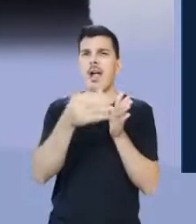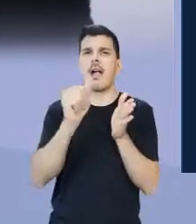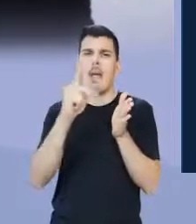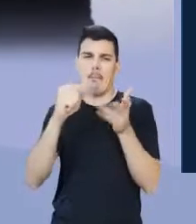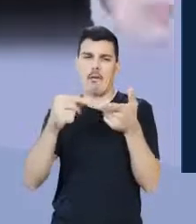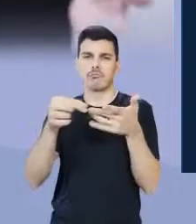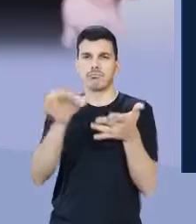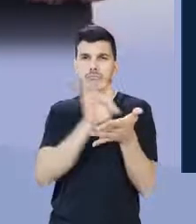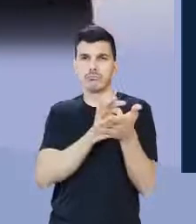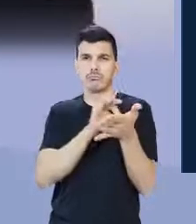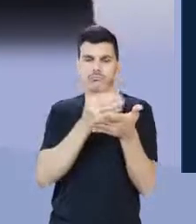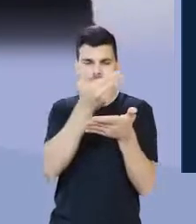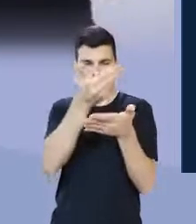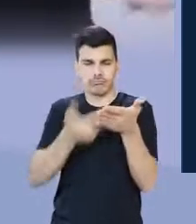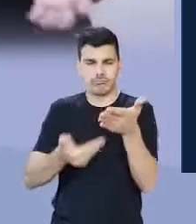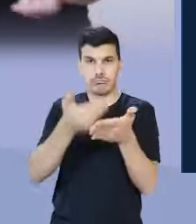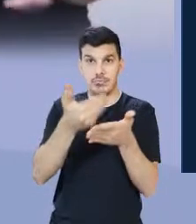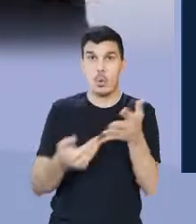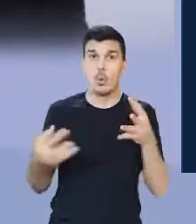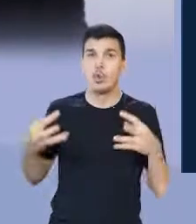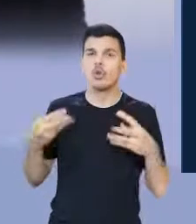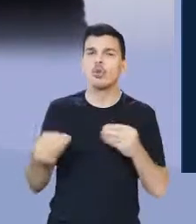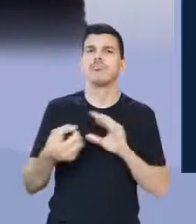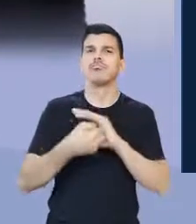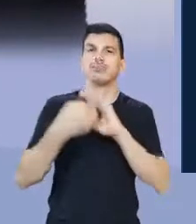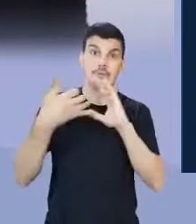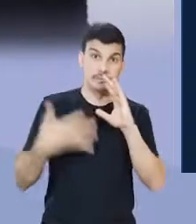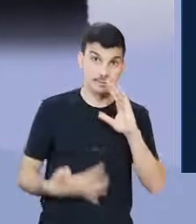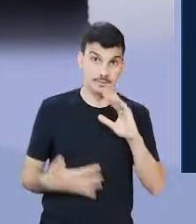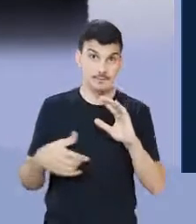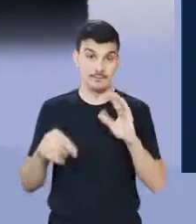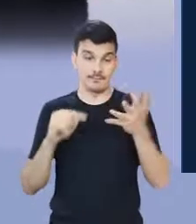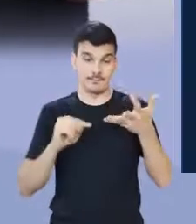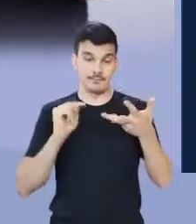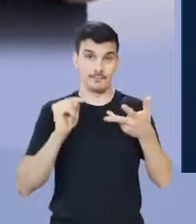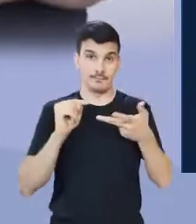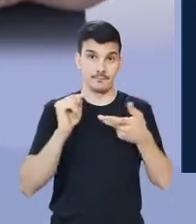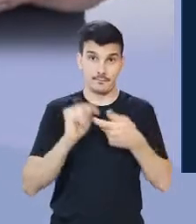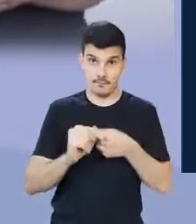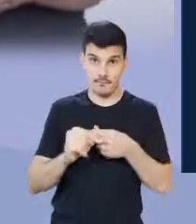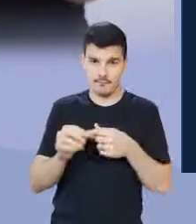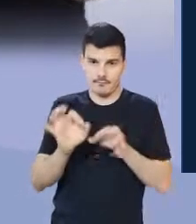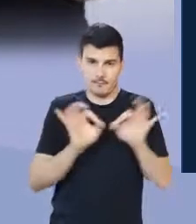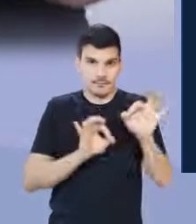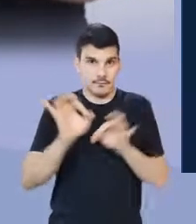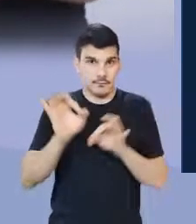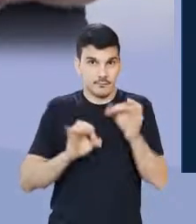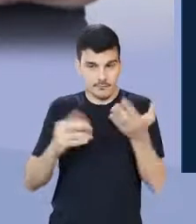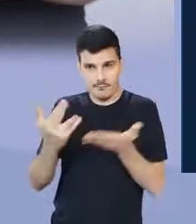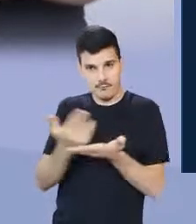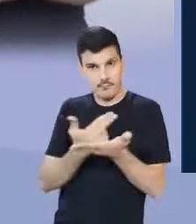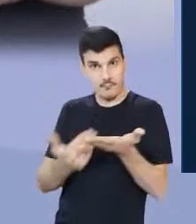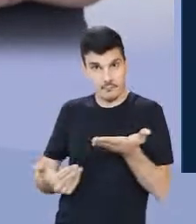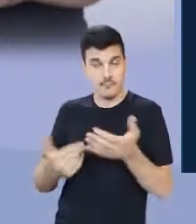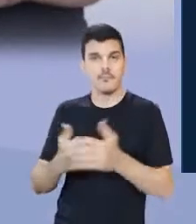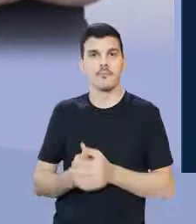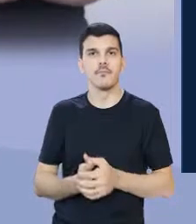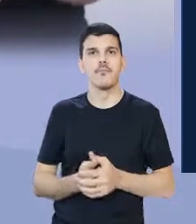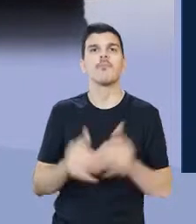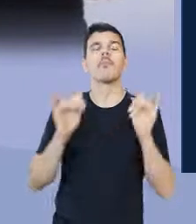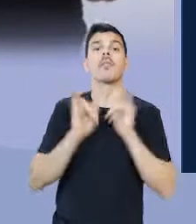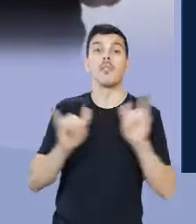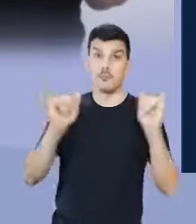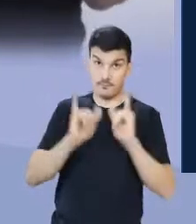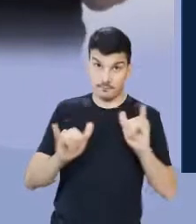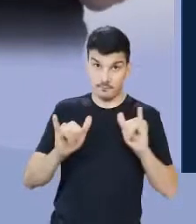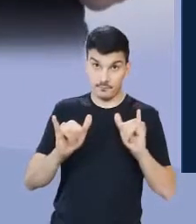capa, contracapa, página de rosto, todos os elementos que aparecerão na constituição dessa obra.